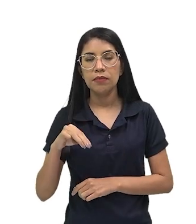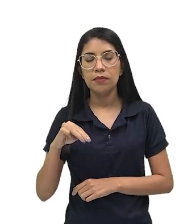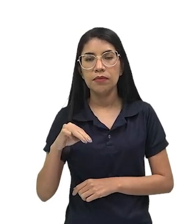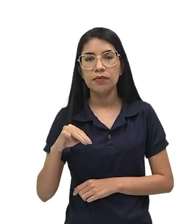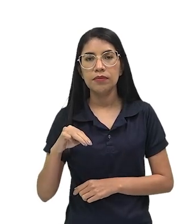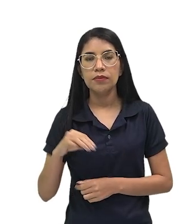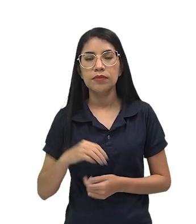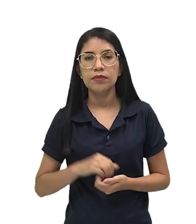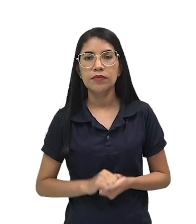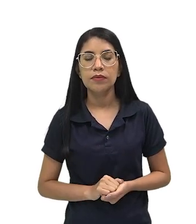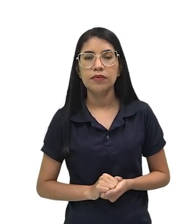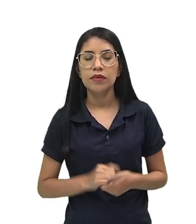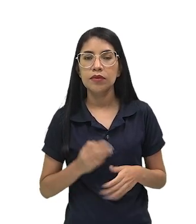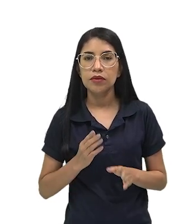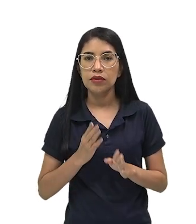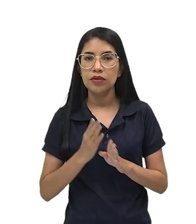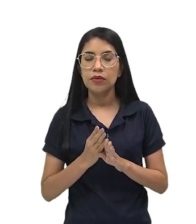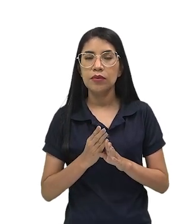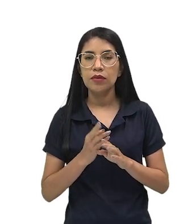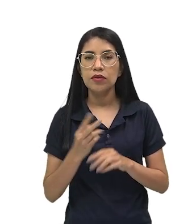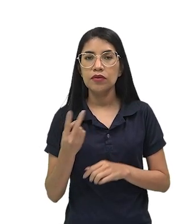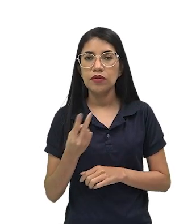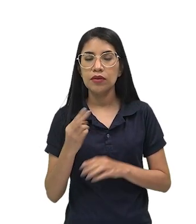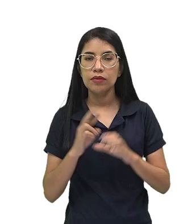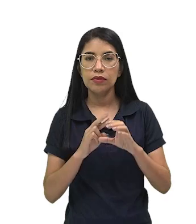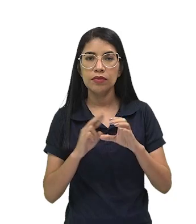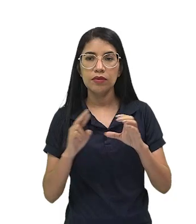Metro. Tá aí, ó, descobrimos o raio